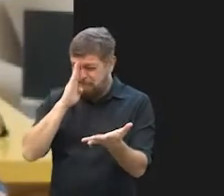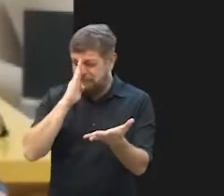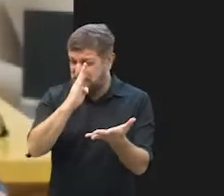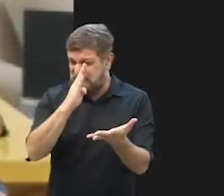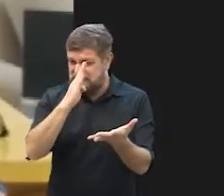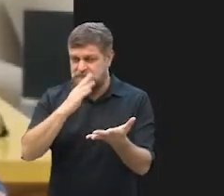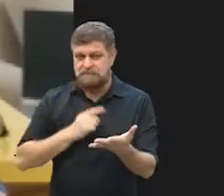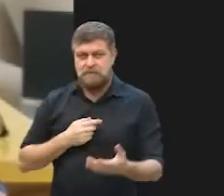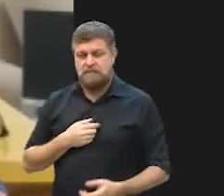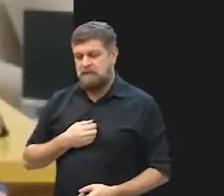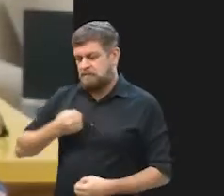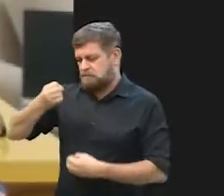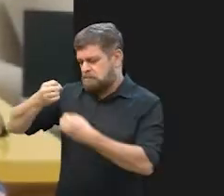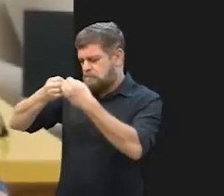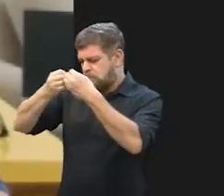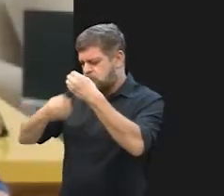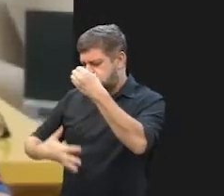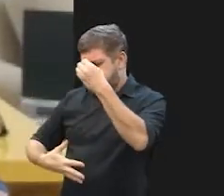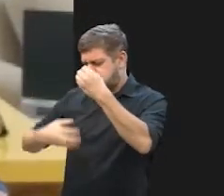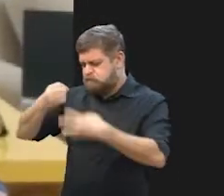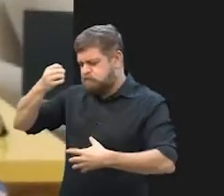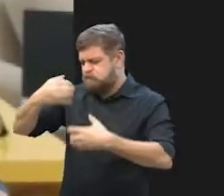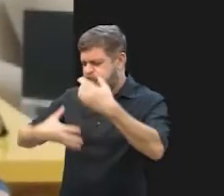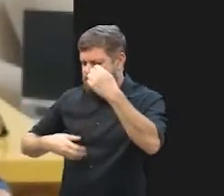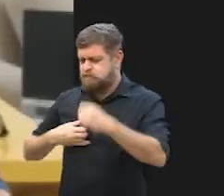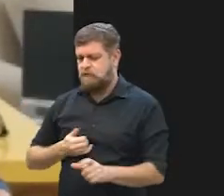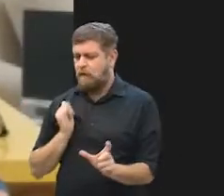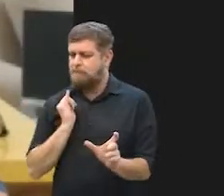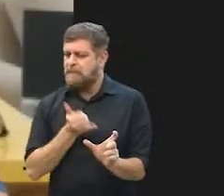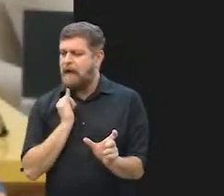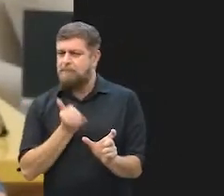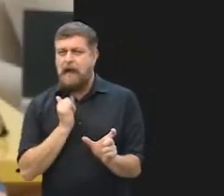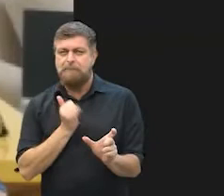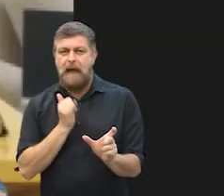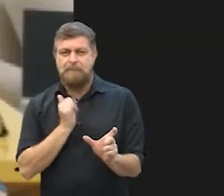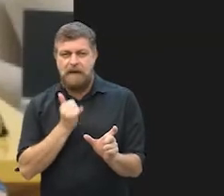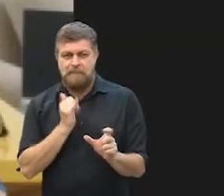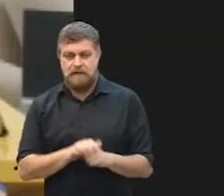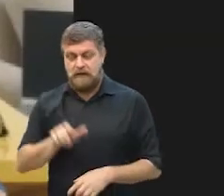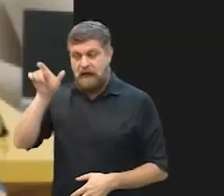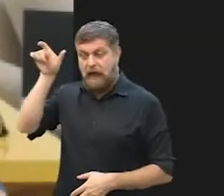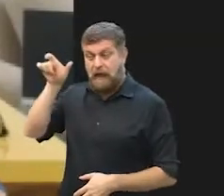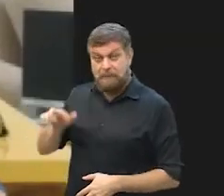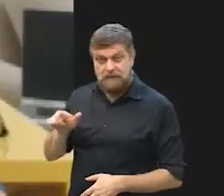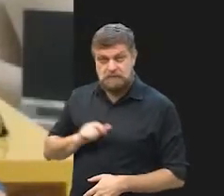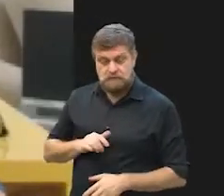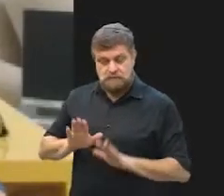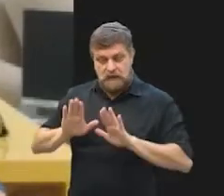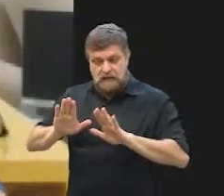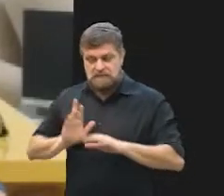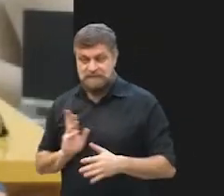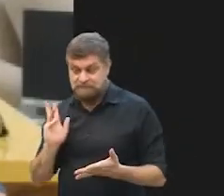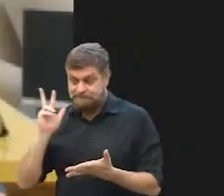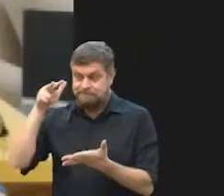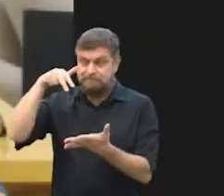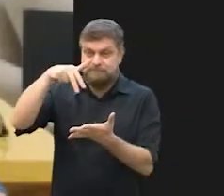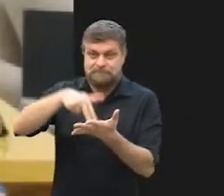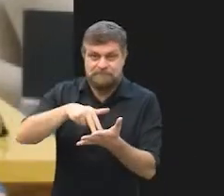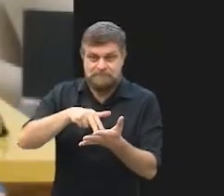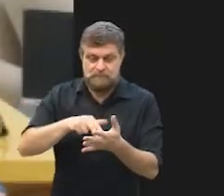vai contar e desenvolver essa narrativa. Então, o narrador, ele vai de vez em quando para a história